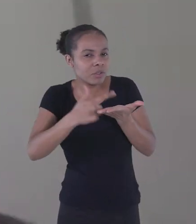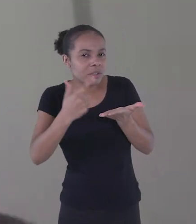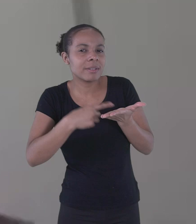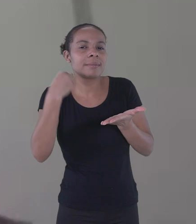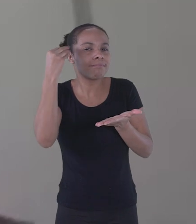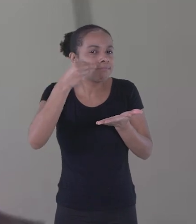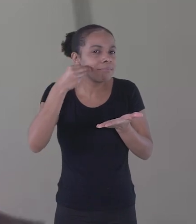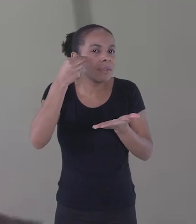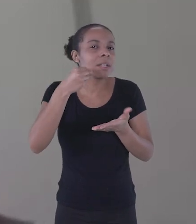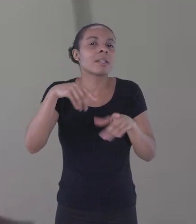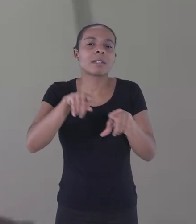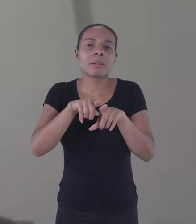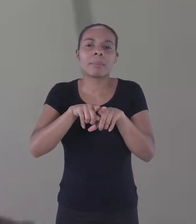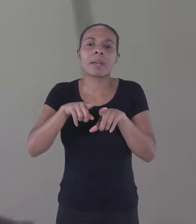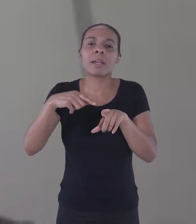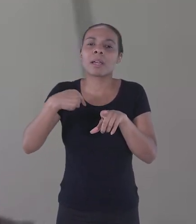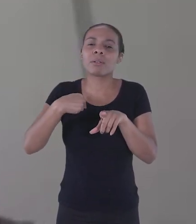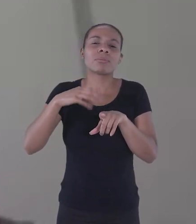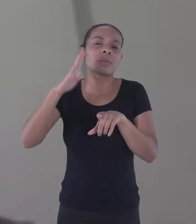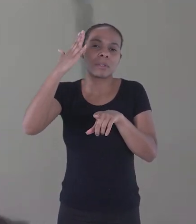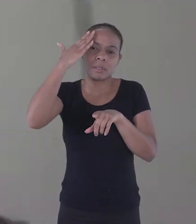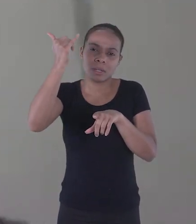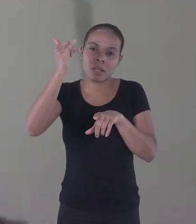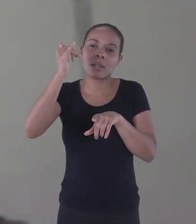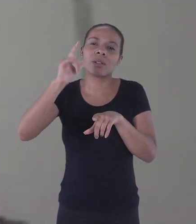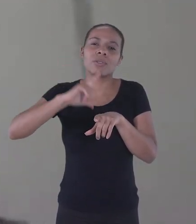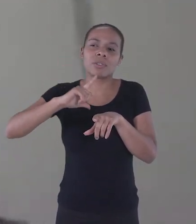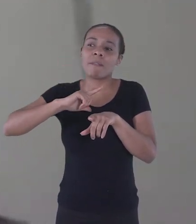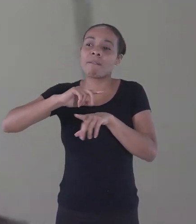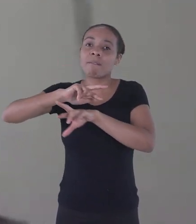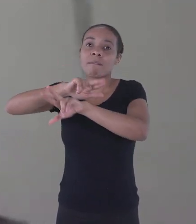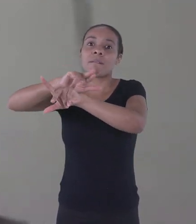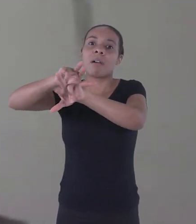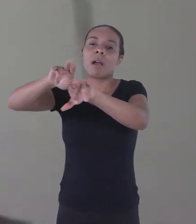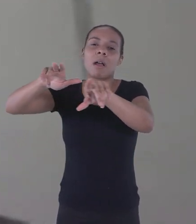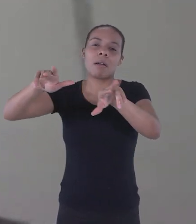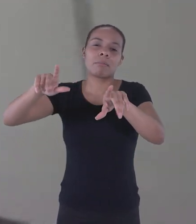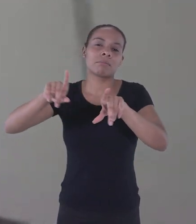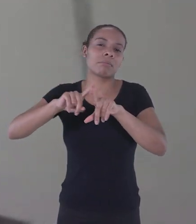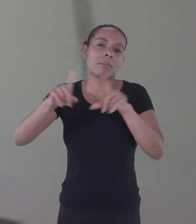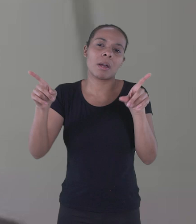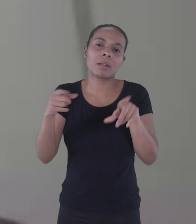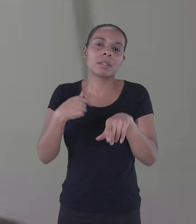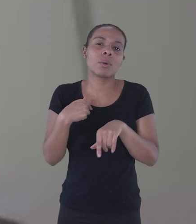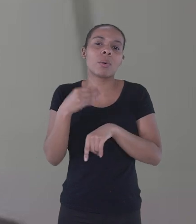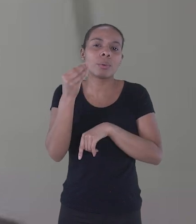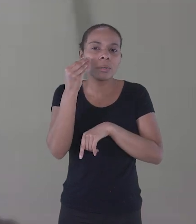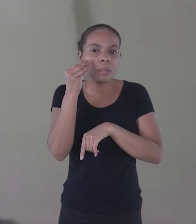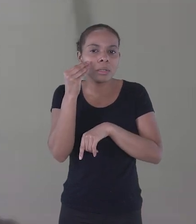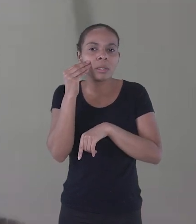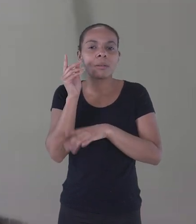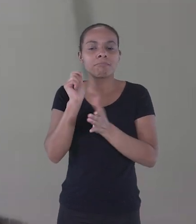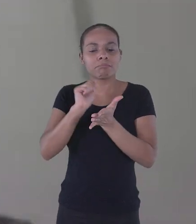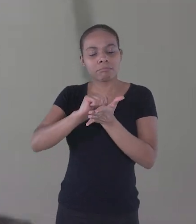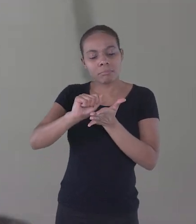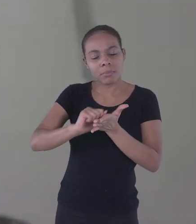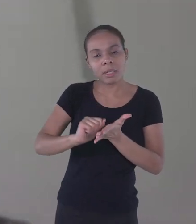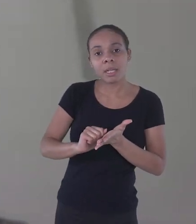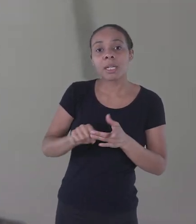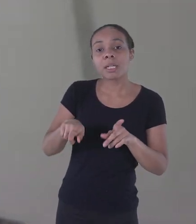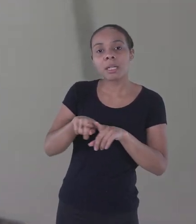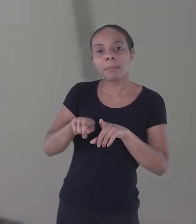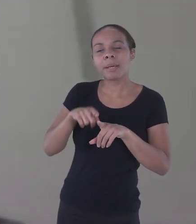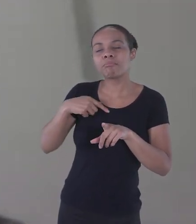existem milhares e milhares de escritores. O difícil é a gente virar autor, né? Encontrar um editor que tope e